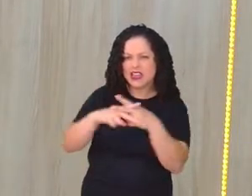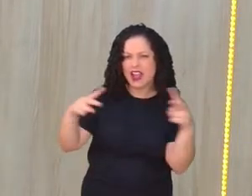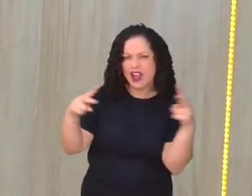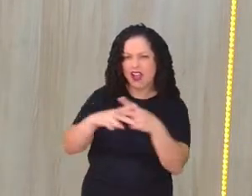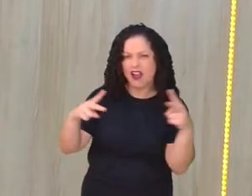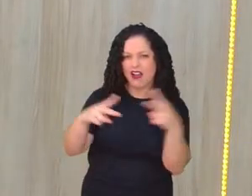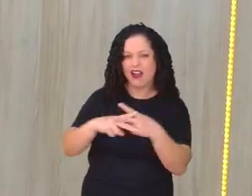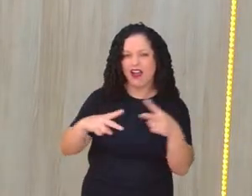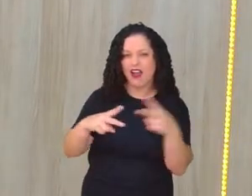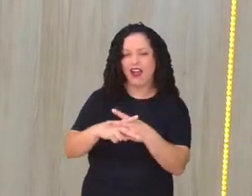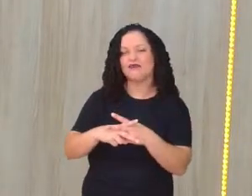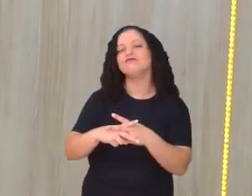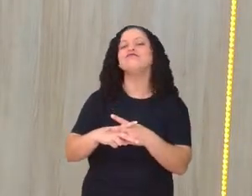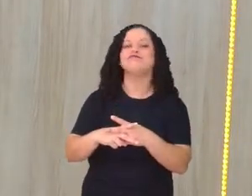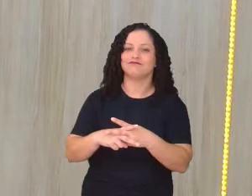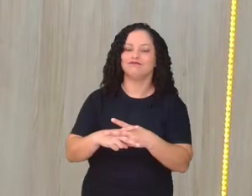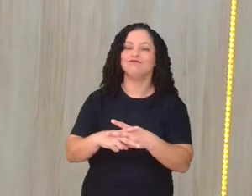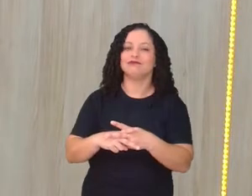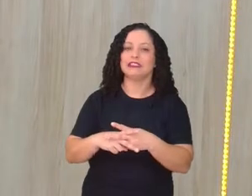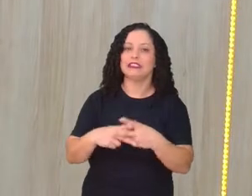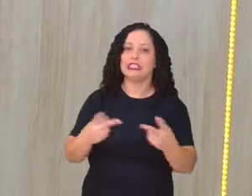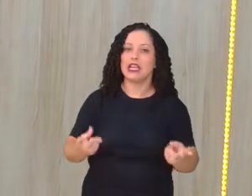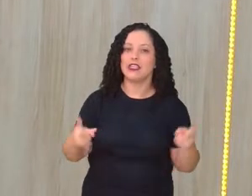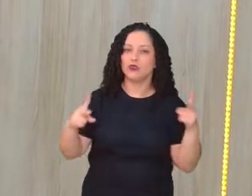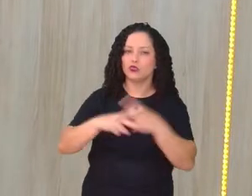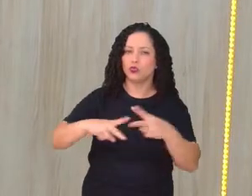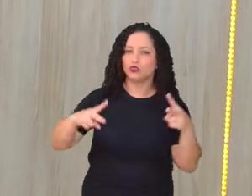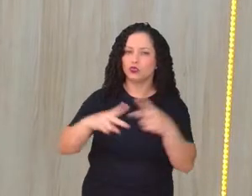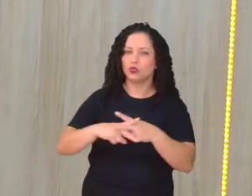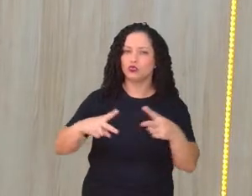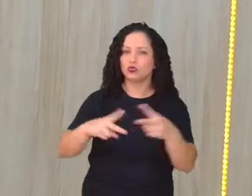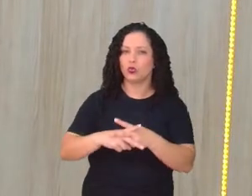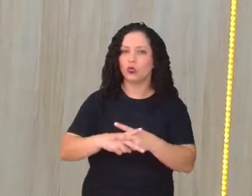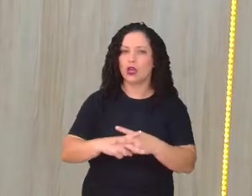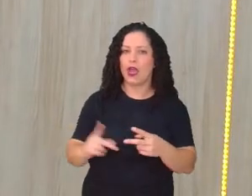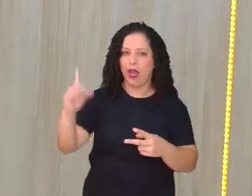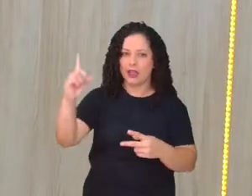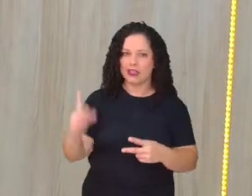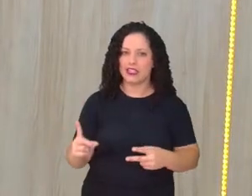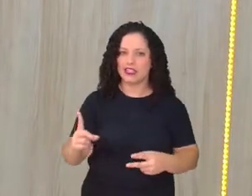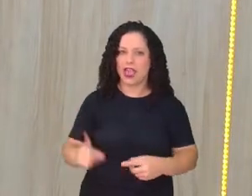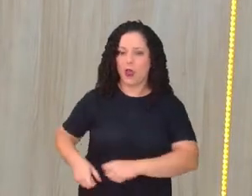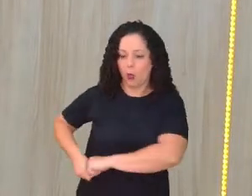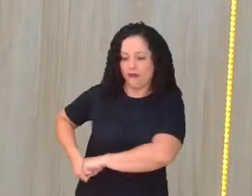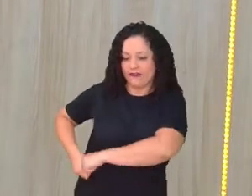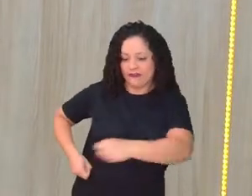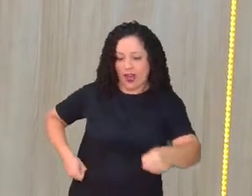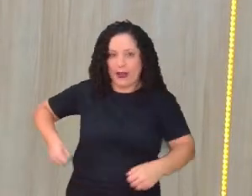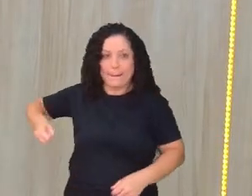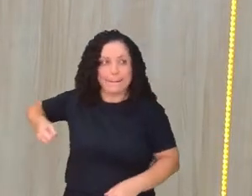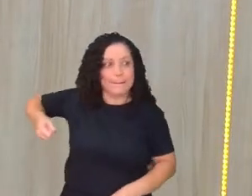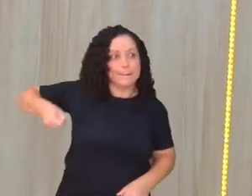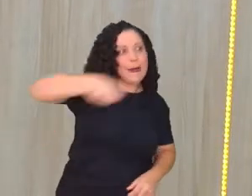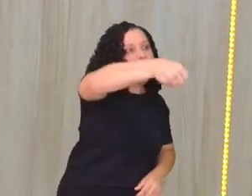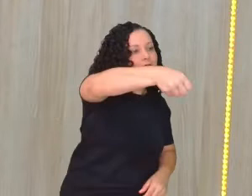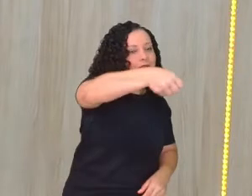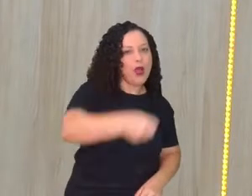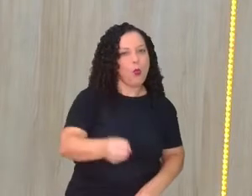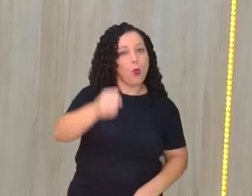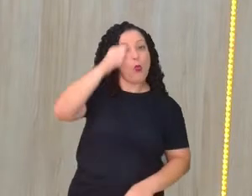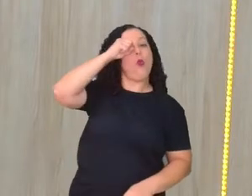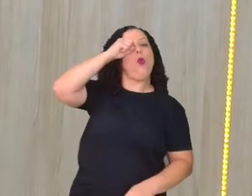a pessoa, né, a adversária dela puxou uma faca e puf, lhe arrancou um olho.